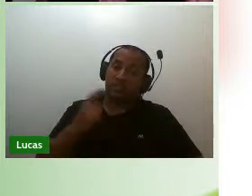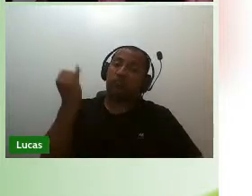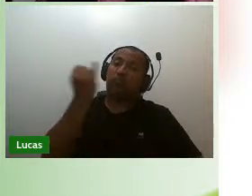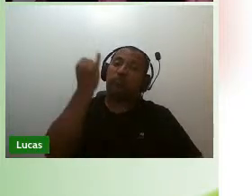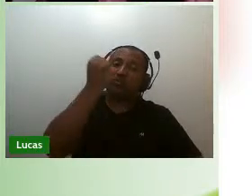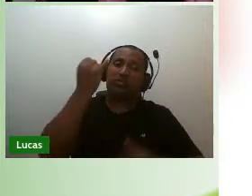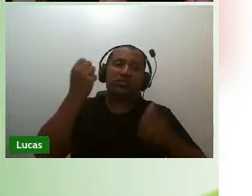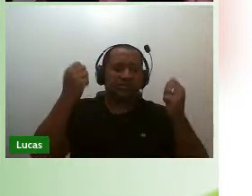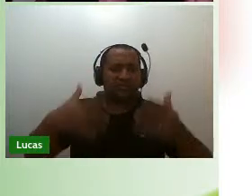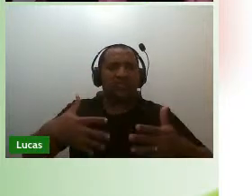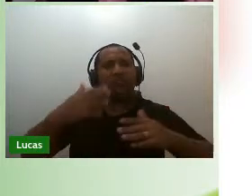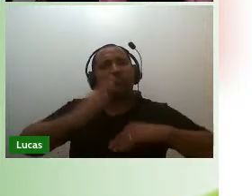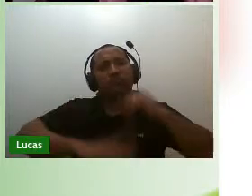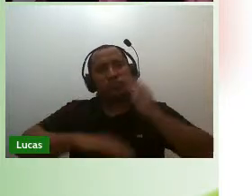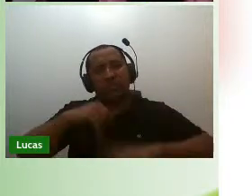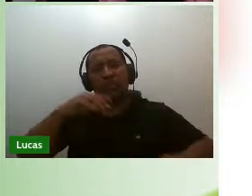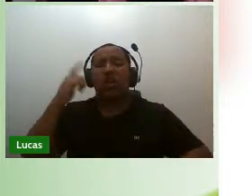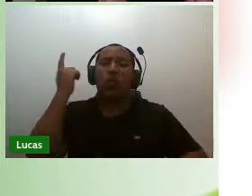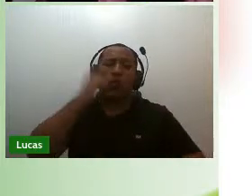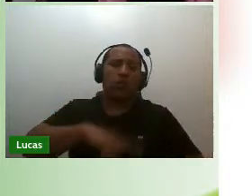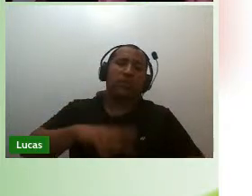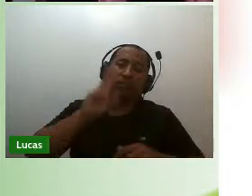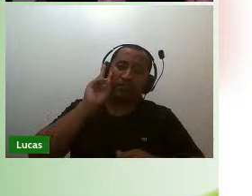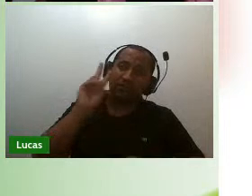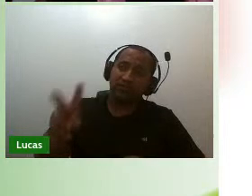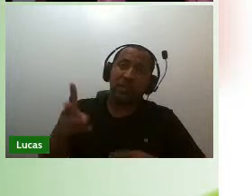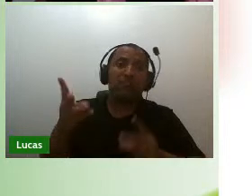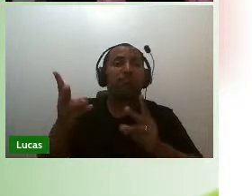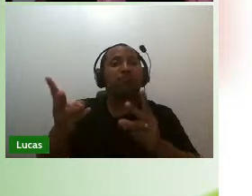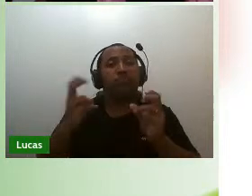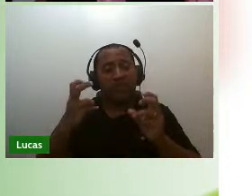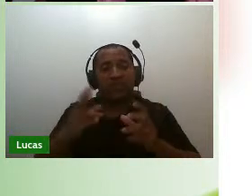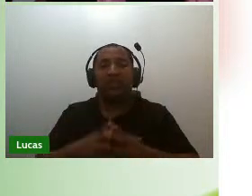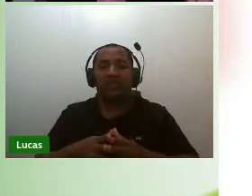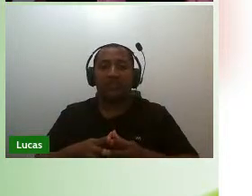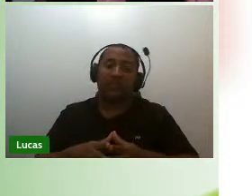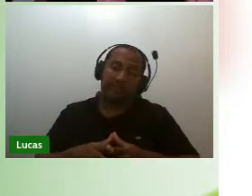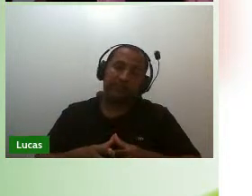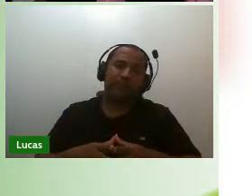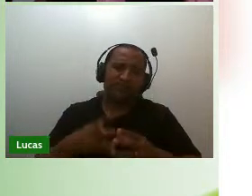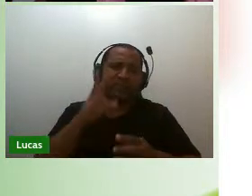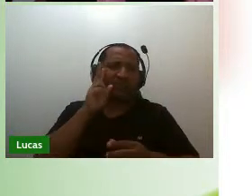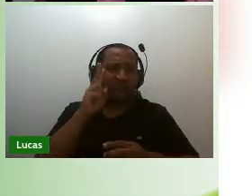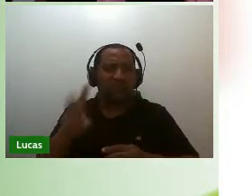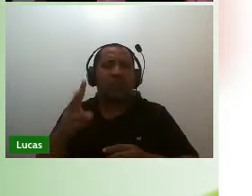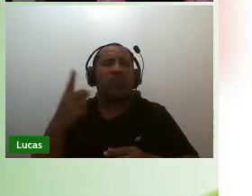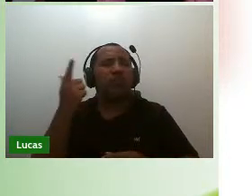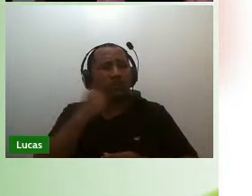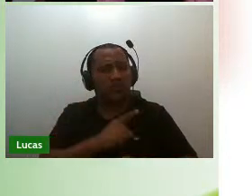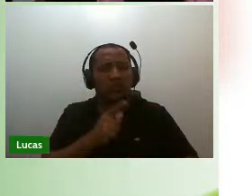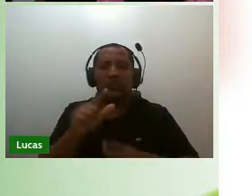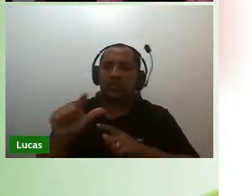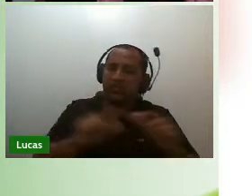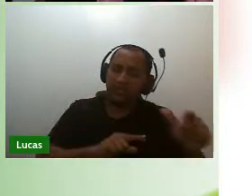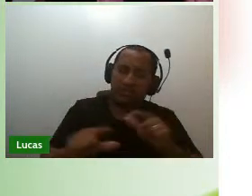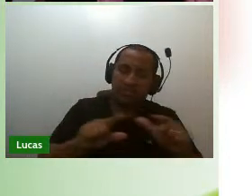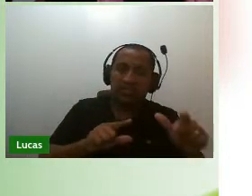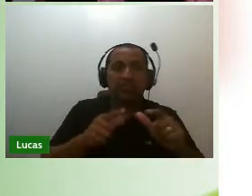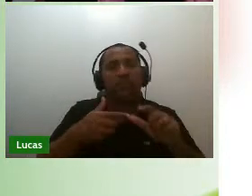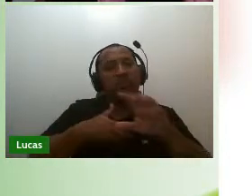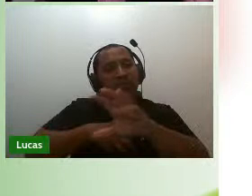importantes, práticos, e que a gente consegue observar e conduzir e ver que a gente consegue atuar de forma